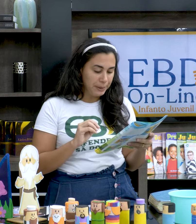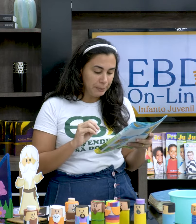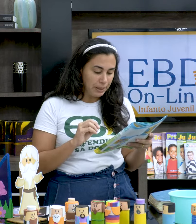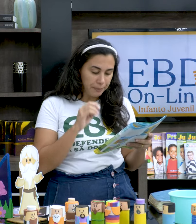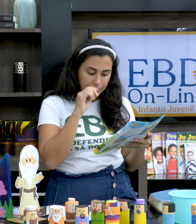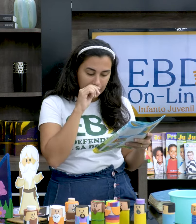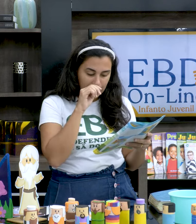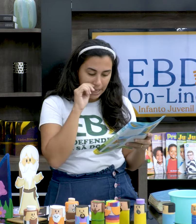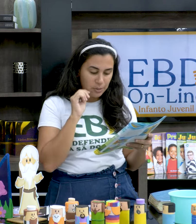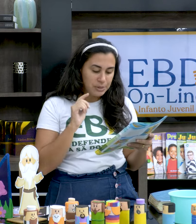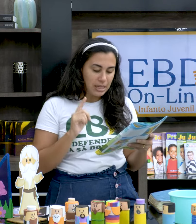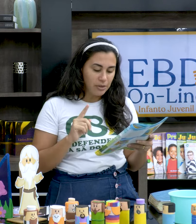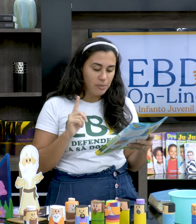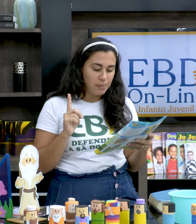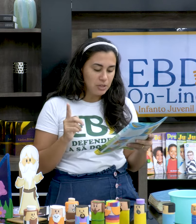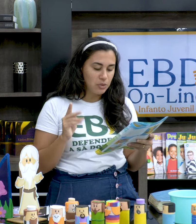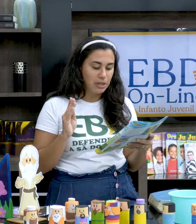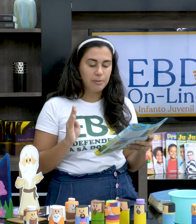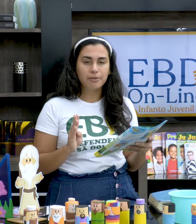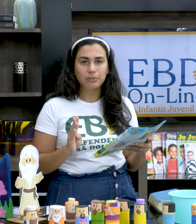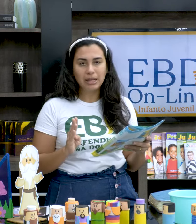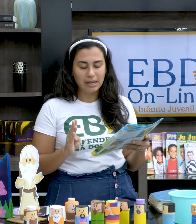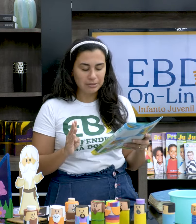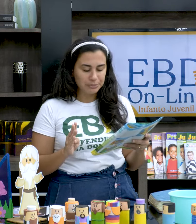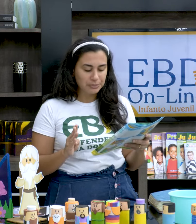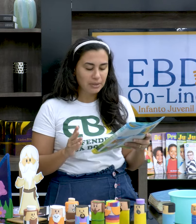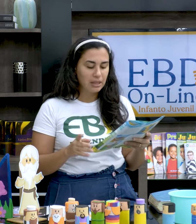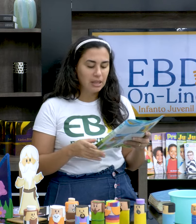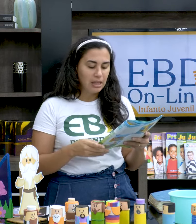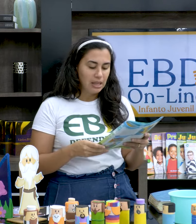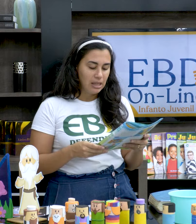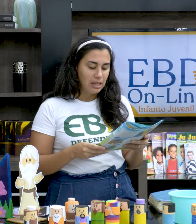espaço da Bíblia. O Senhor é meu pastor, nada me faltará.